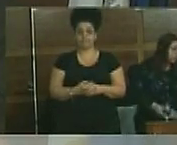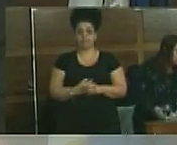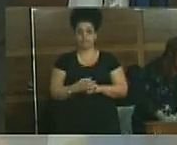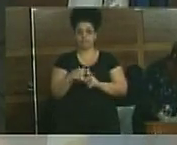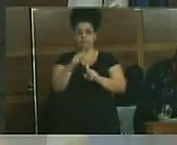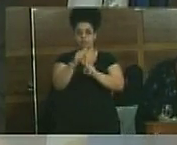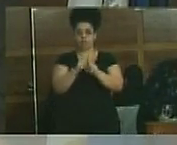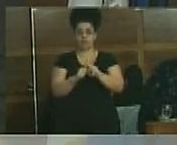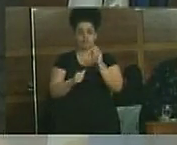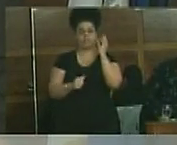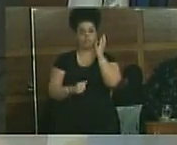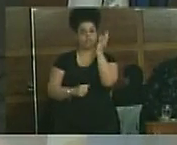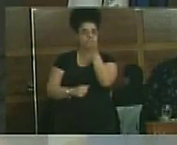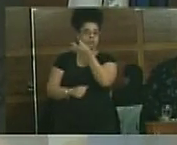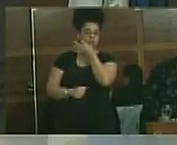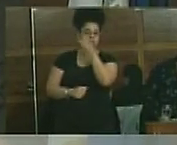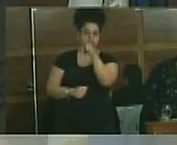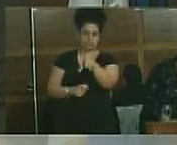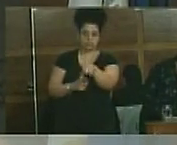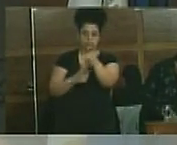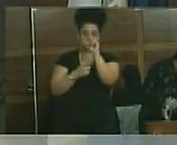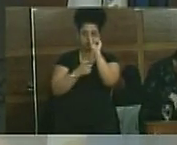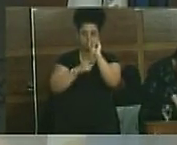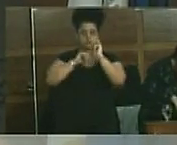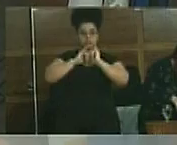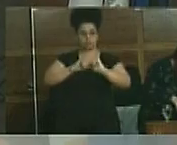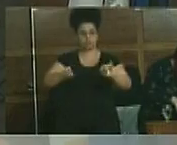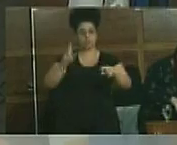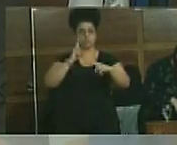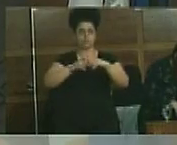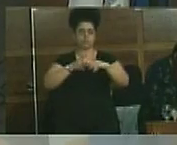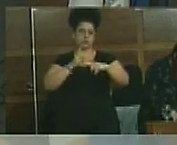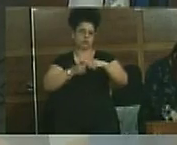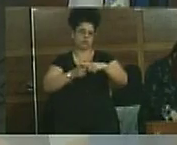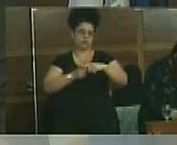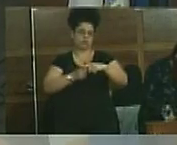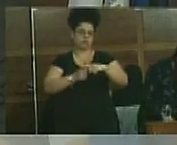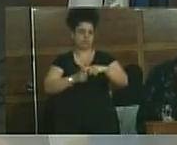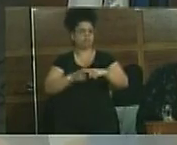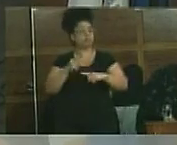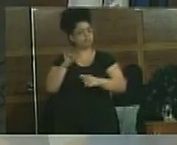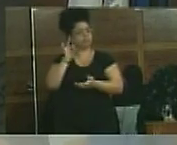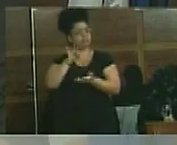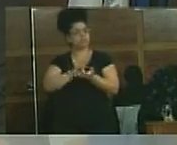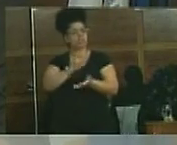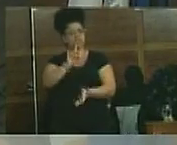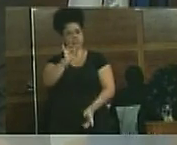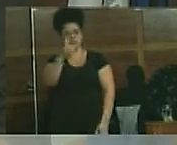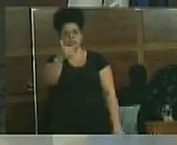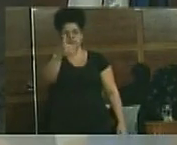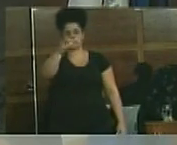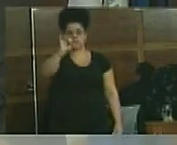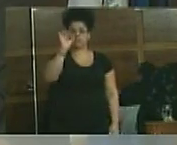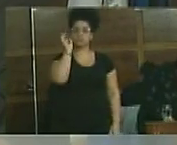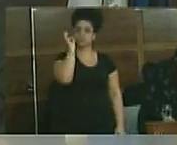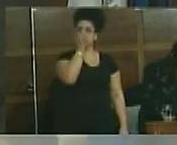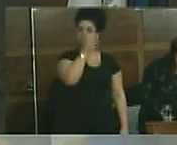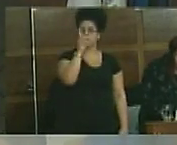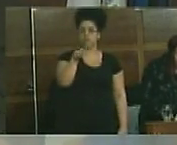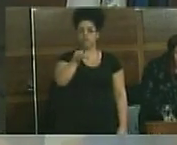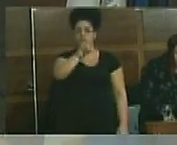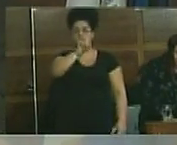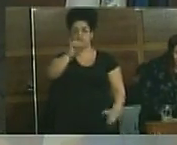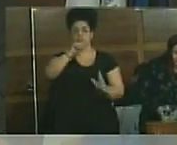de setembro foi escolhido para a campanha porque, internacionalmente, o dia 10 de setembro é o dia